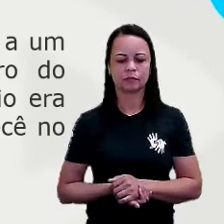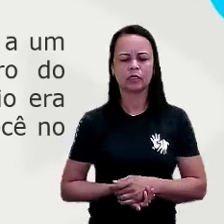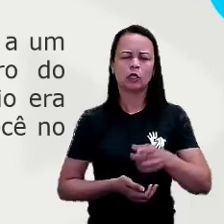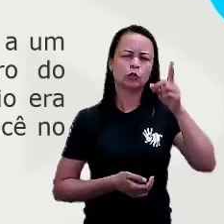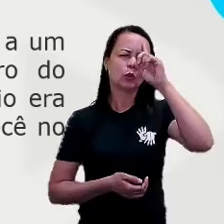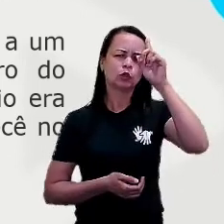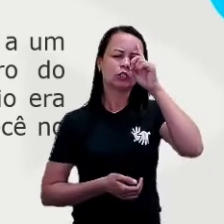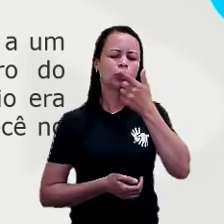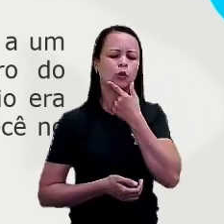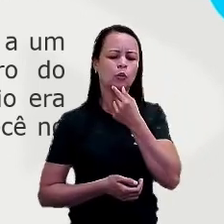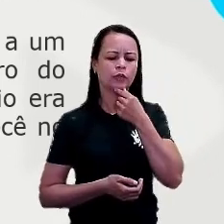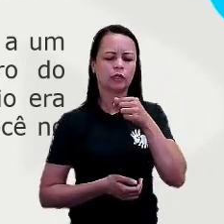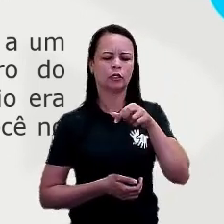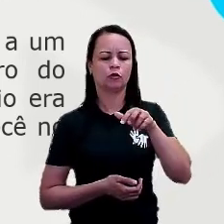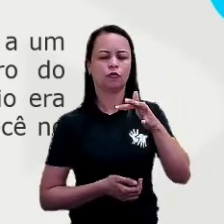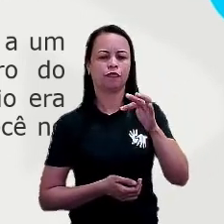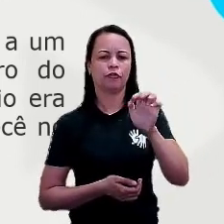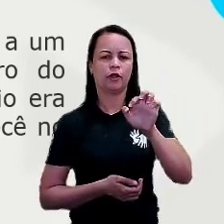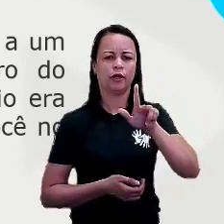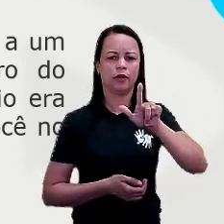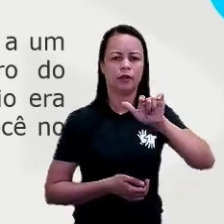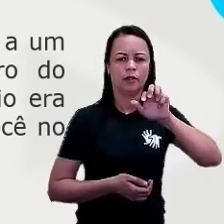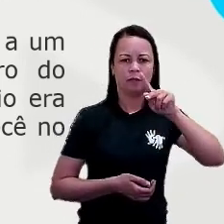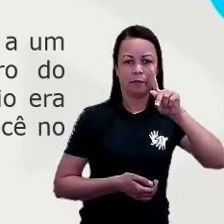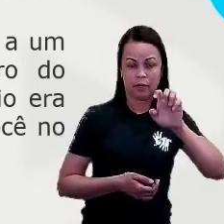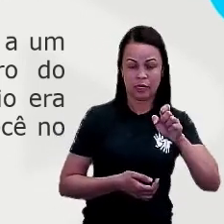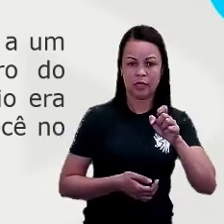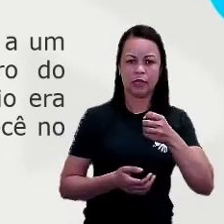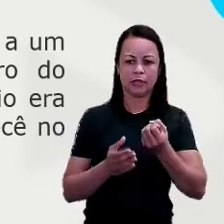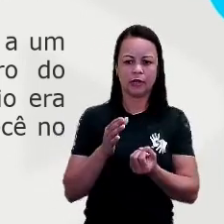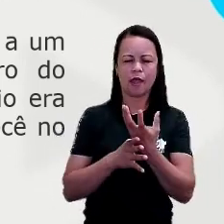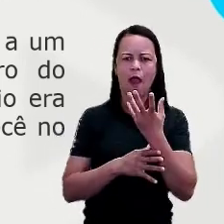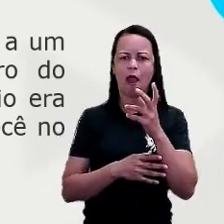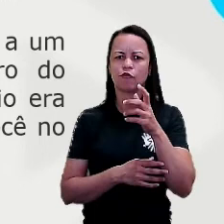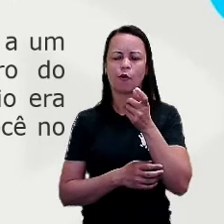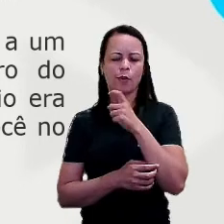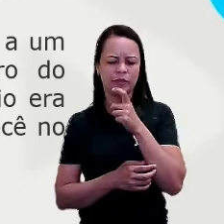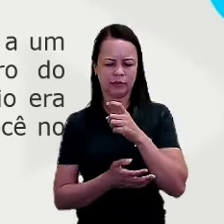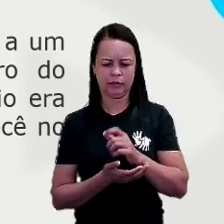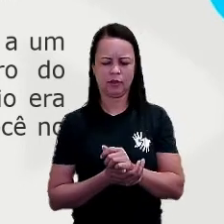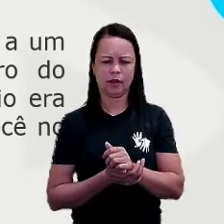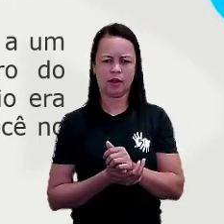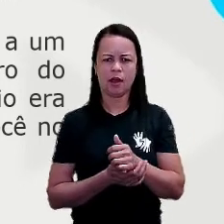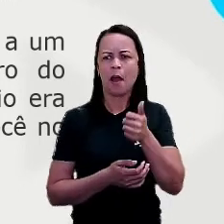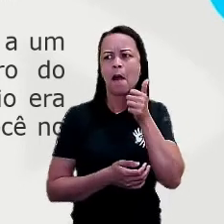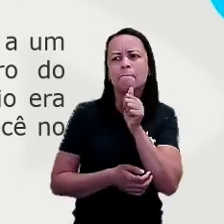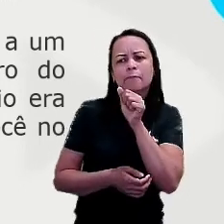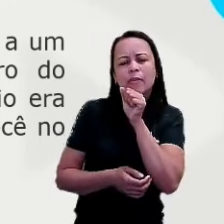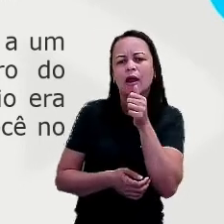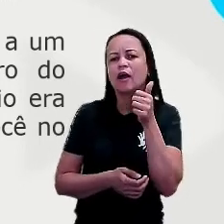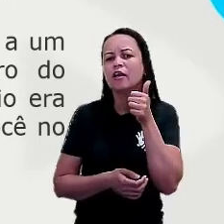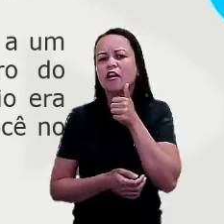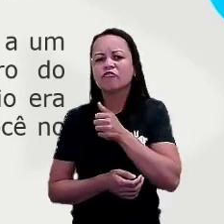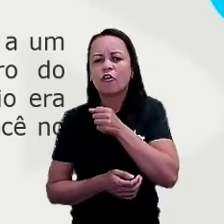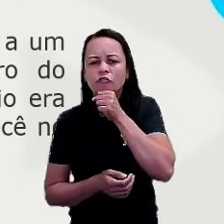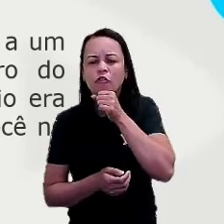mentira. Mãe, a vovó está no telefone. A mãe largava a louça na pia e corria até a